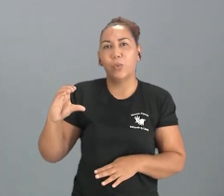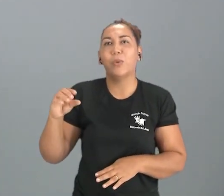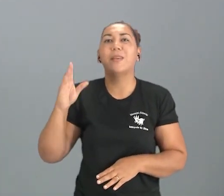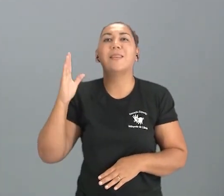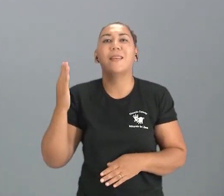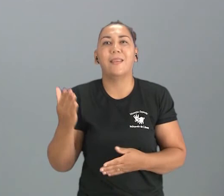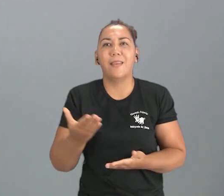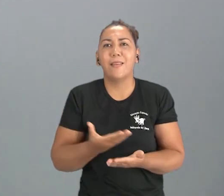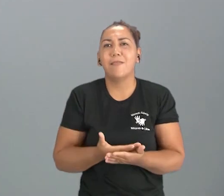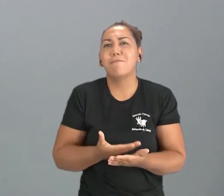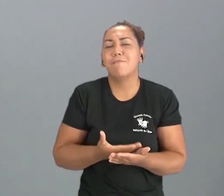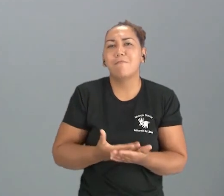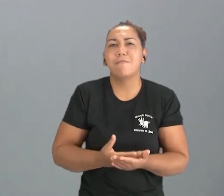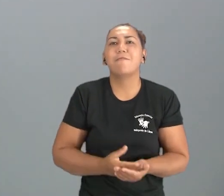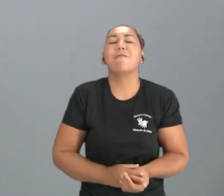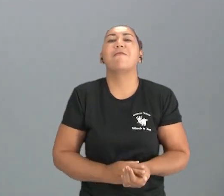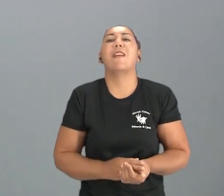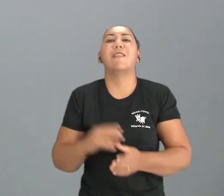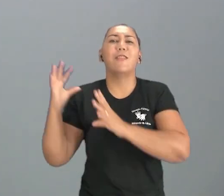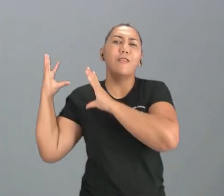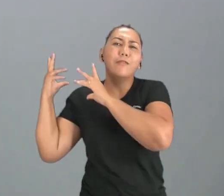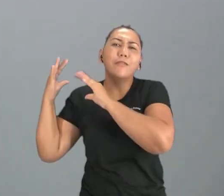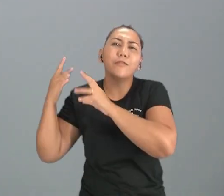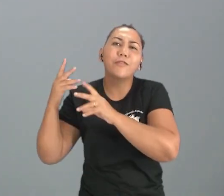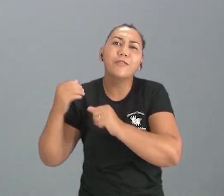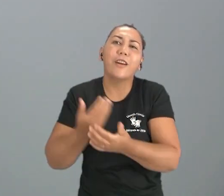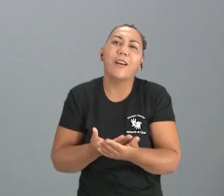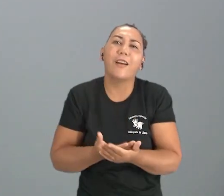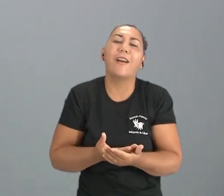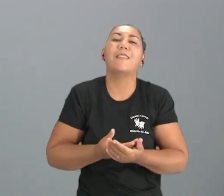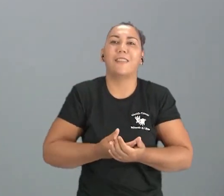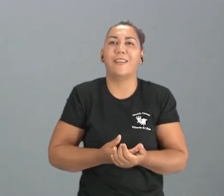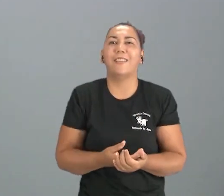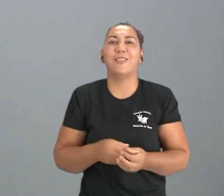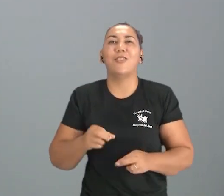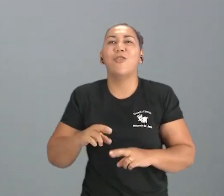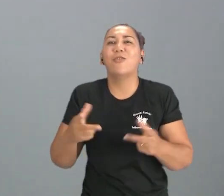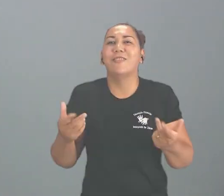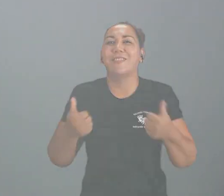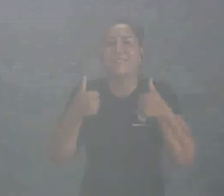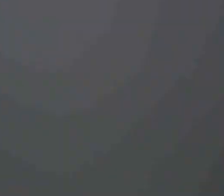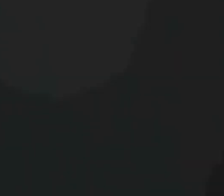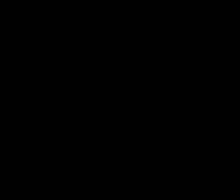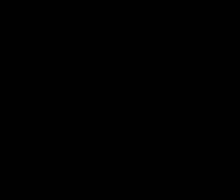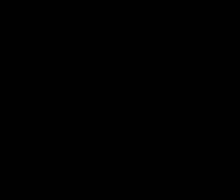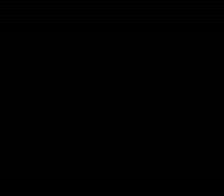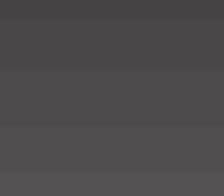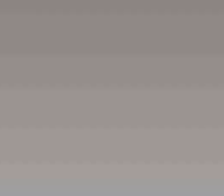conseguir revisar essa aula que você assistiu aqui e muitas outras aulas também. Até mais!